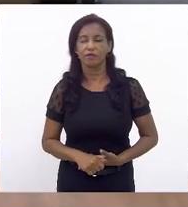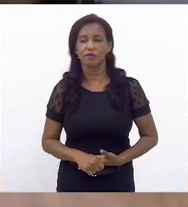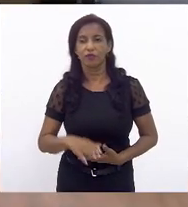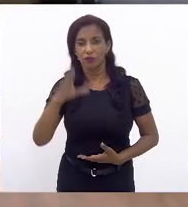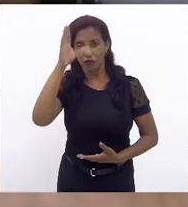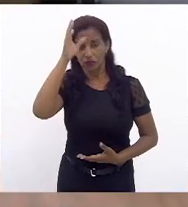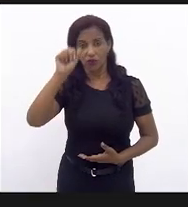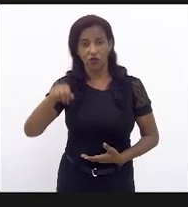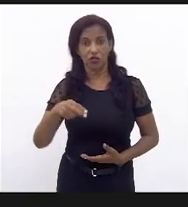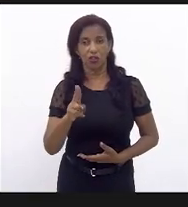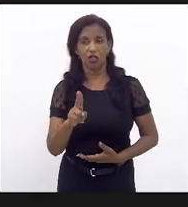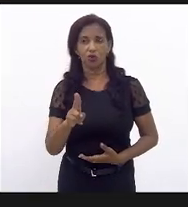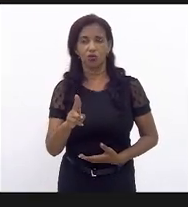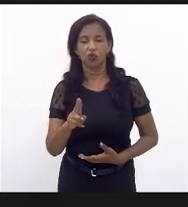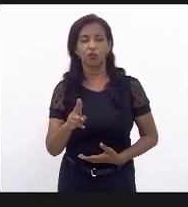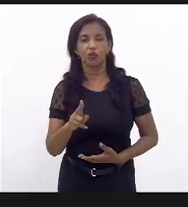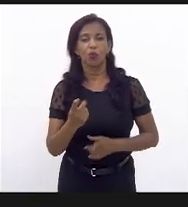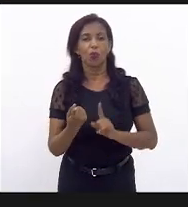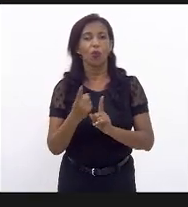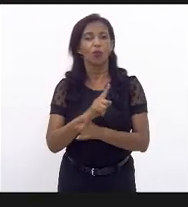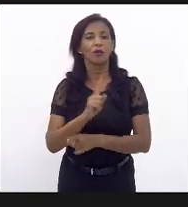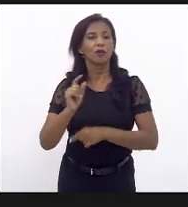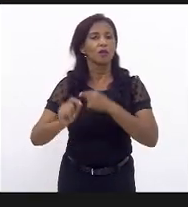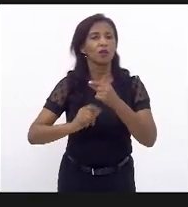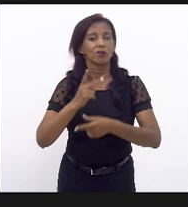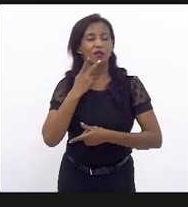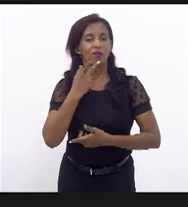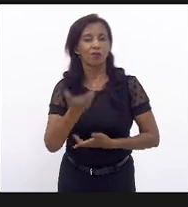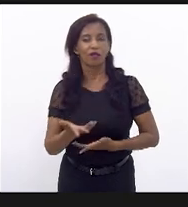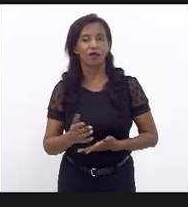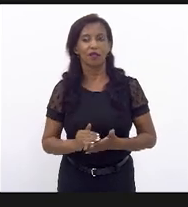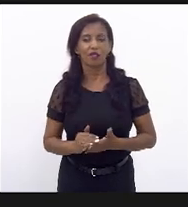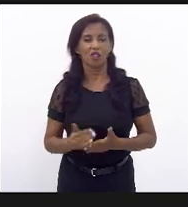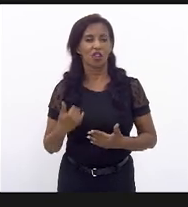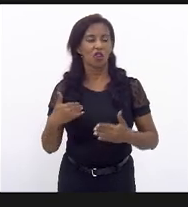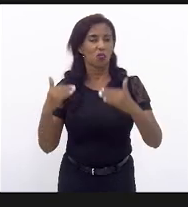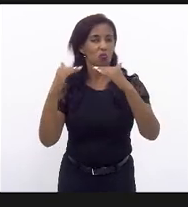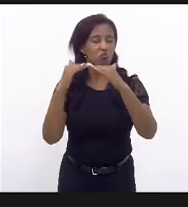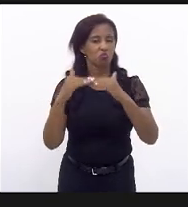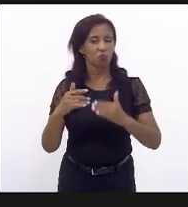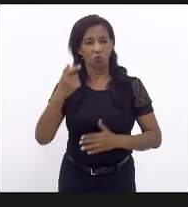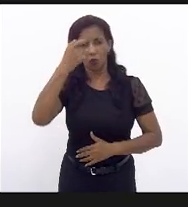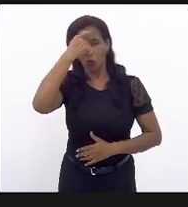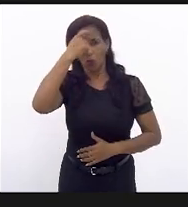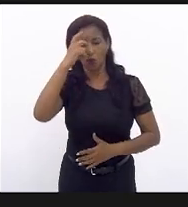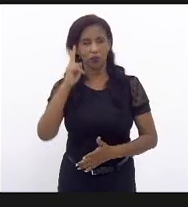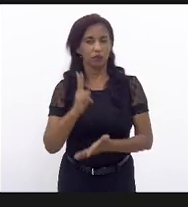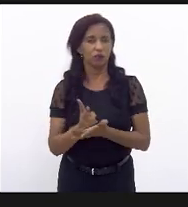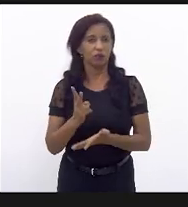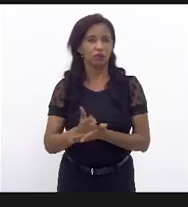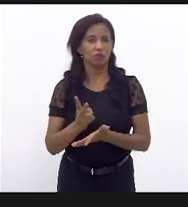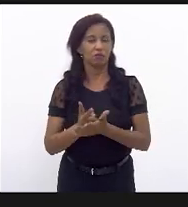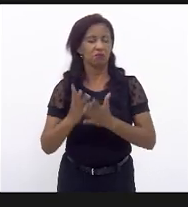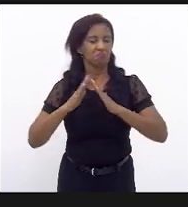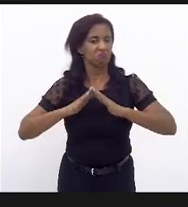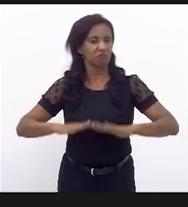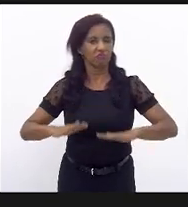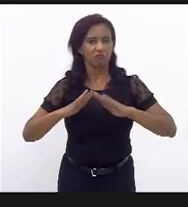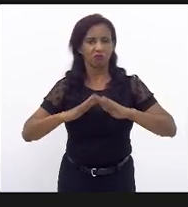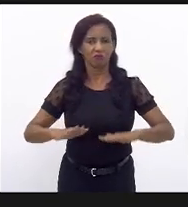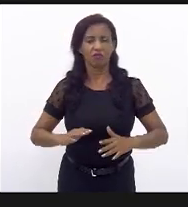Tiago, contrariando o que disseram aí, não votei de acordo com ninguém. Com a minha consciência, como sempre foi, tranquila